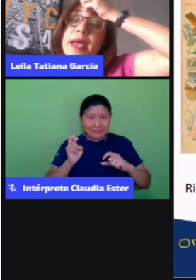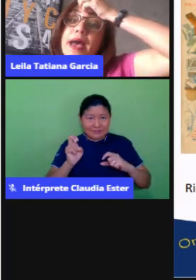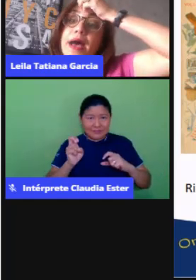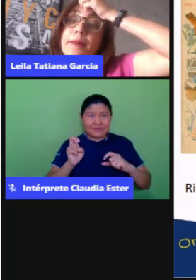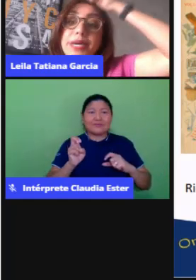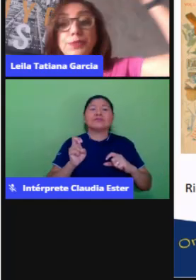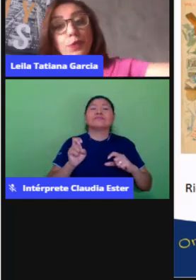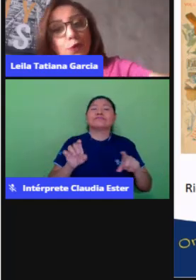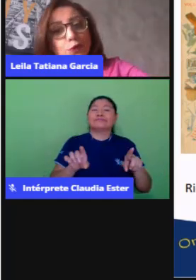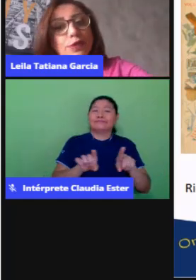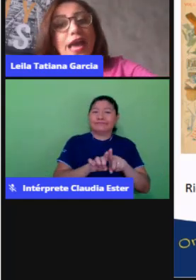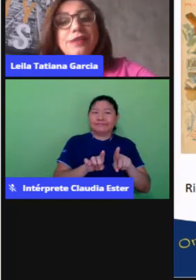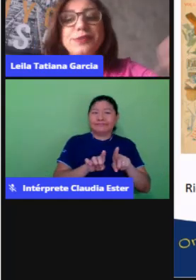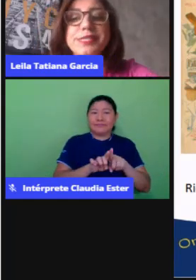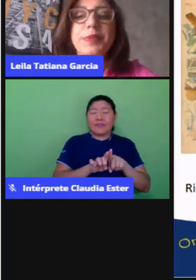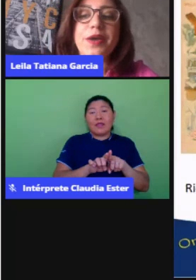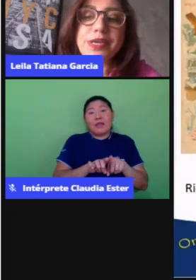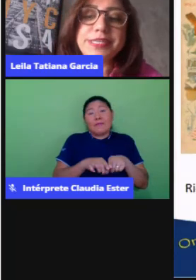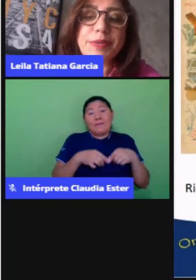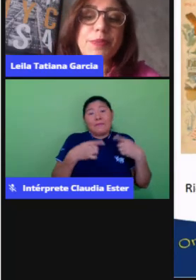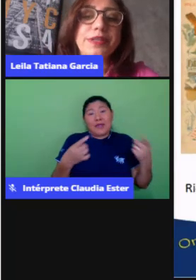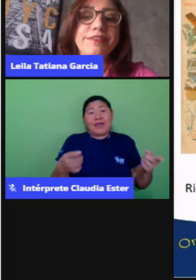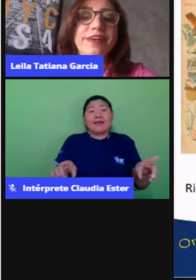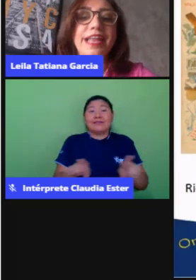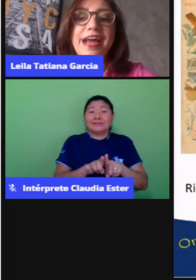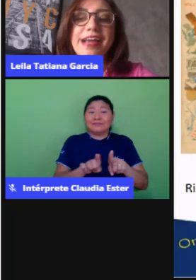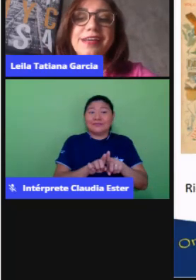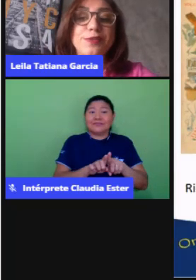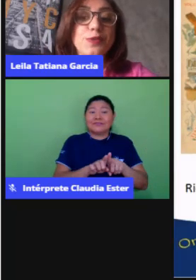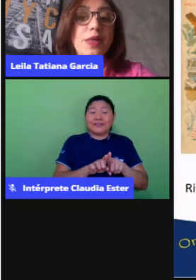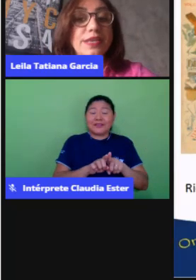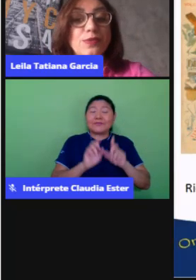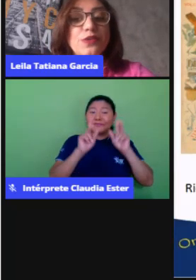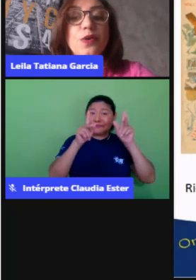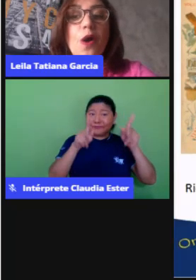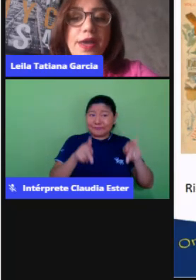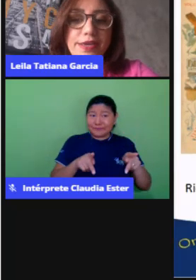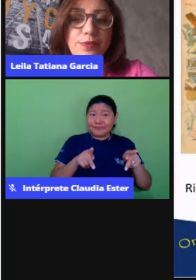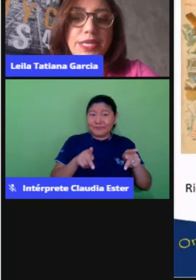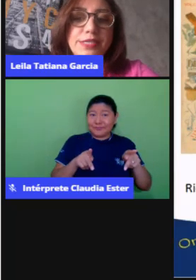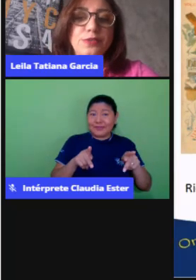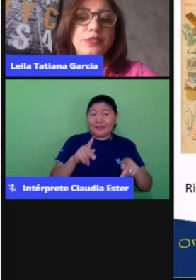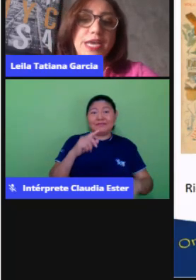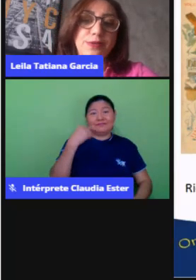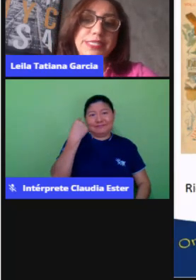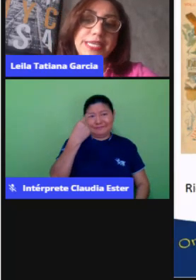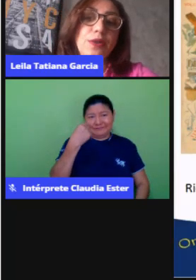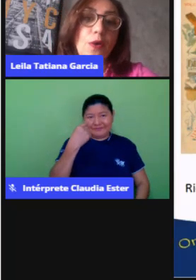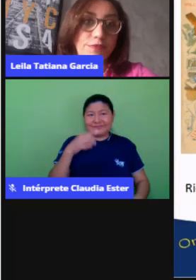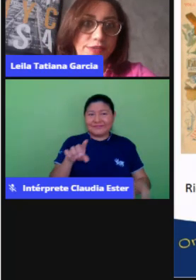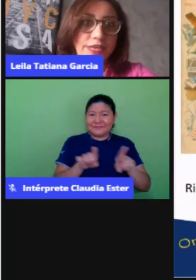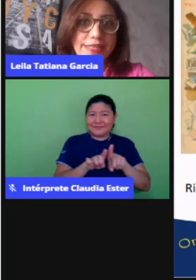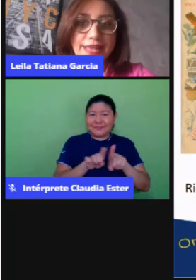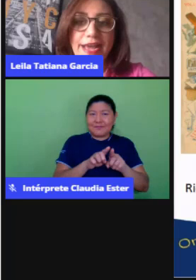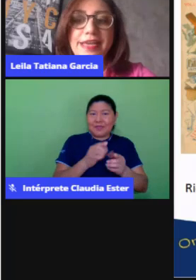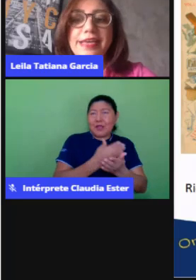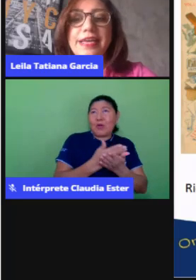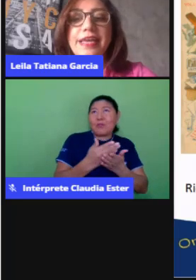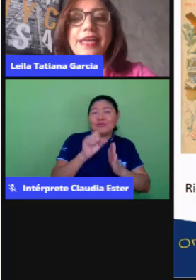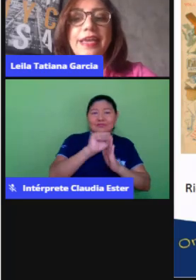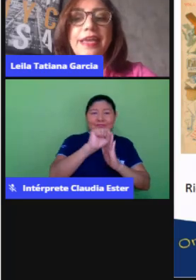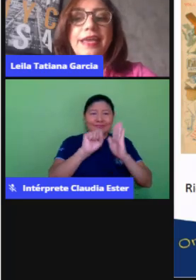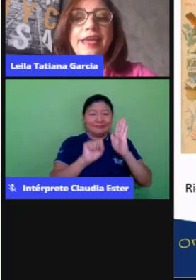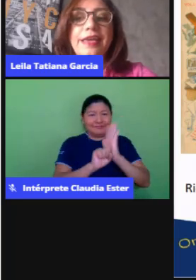Butch. Mas, por outro lado, os espanhóis também podem falar dos quadrinhos de Goya, no início do século XIX,